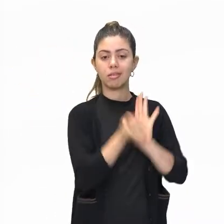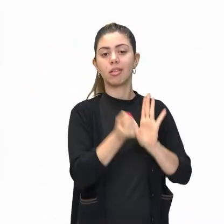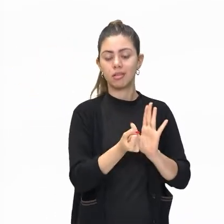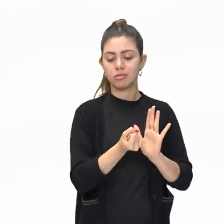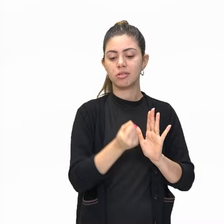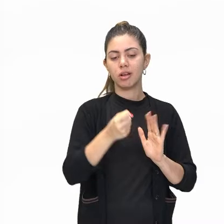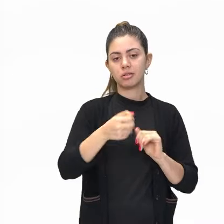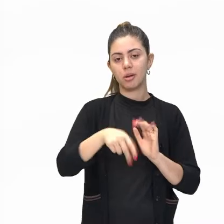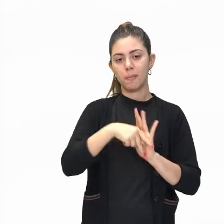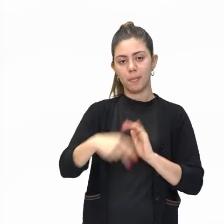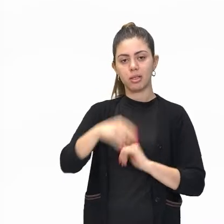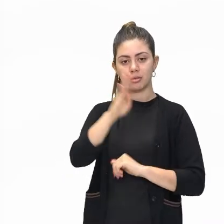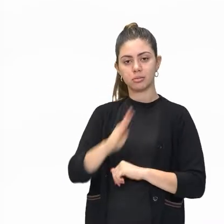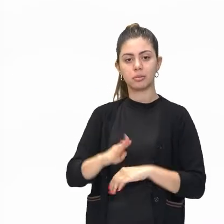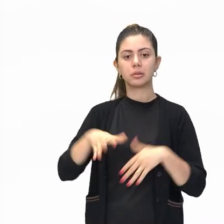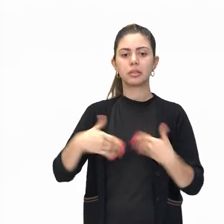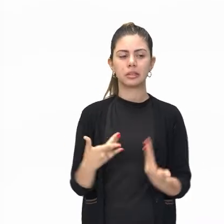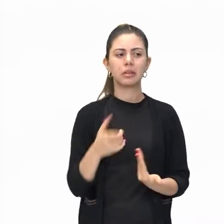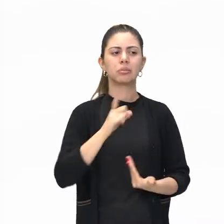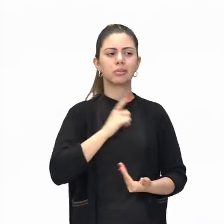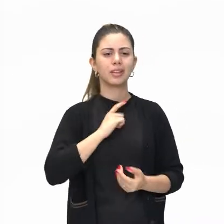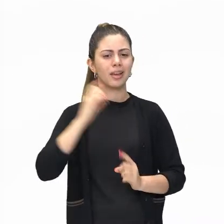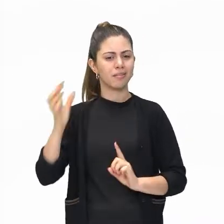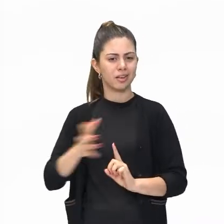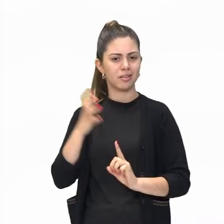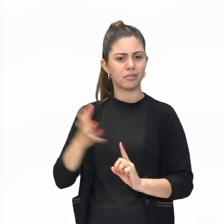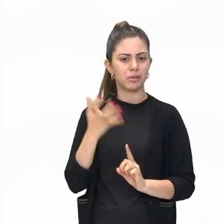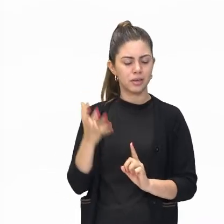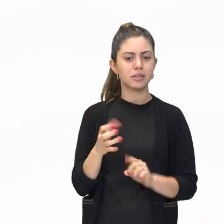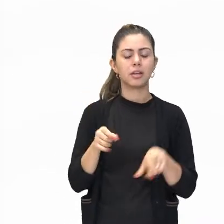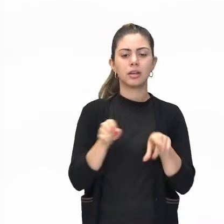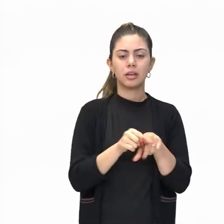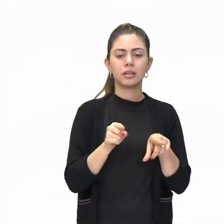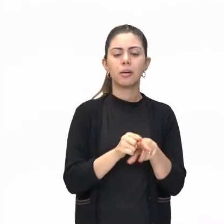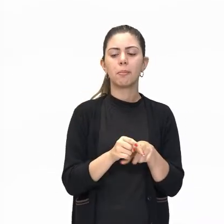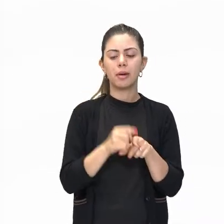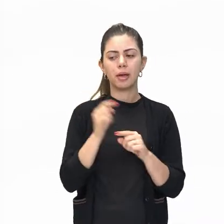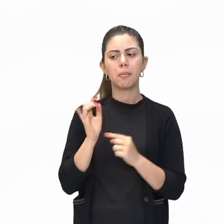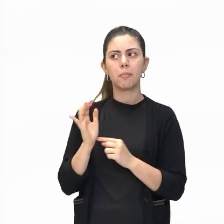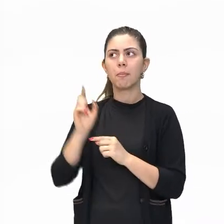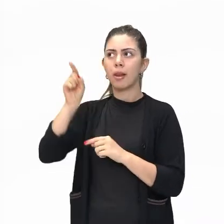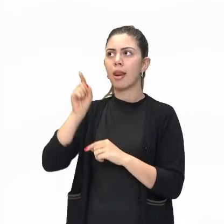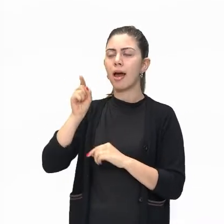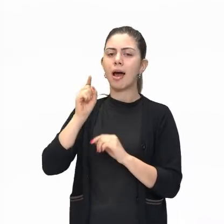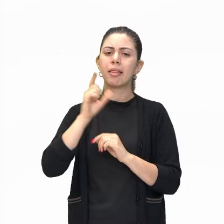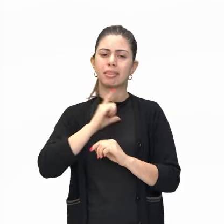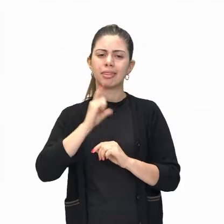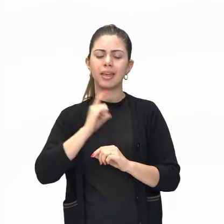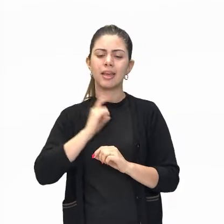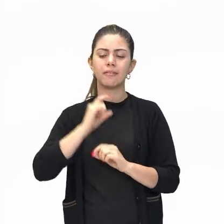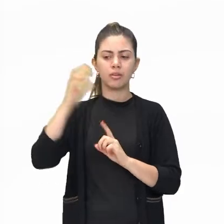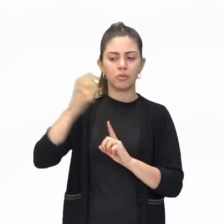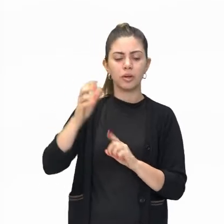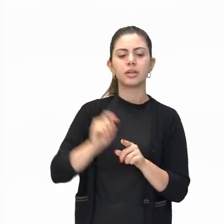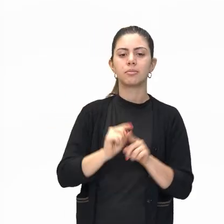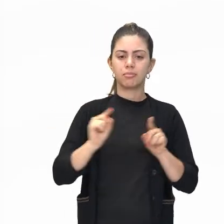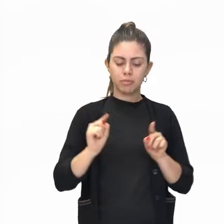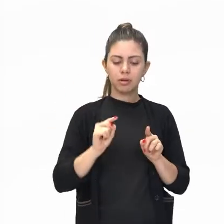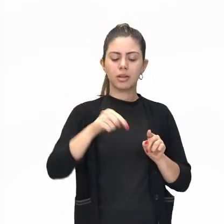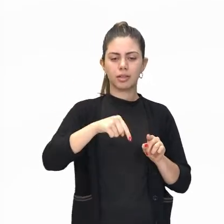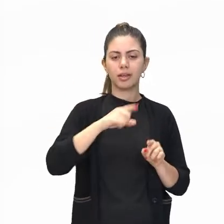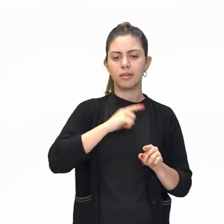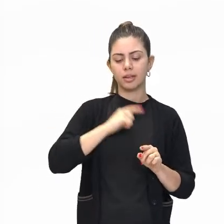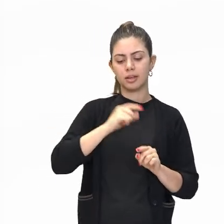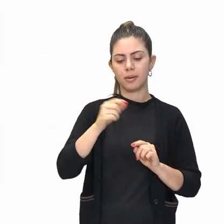brasileira, então ali ia pegar essa influência, mas trazendo características do Brasil, o jeito brasileiro.